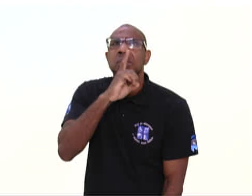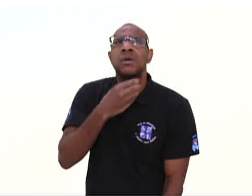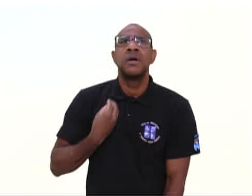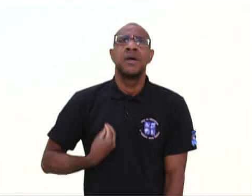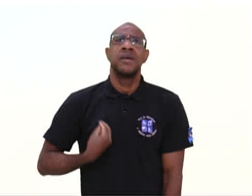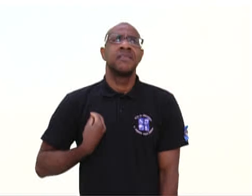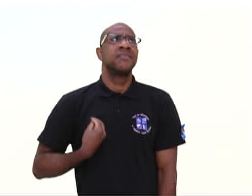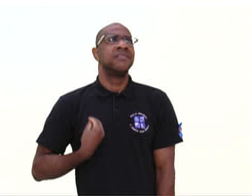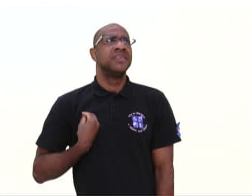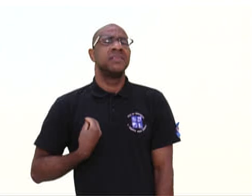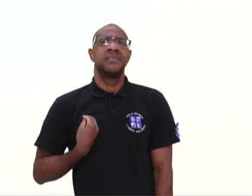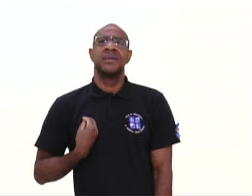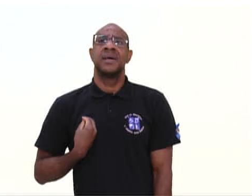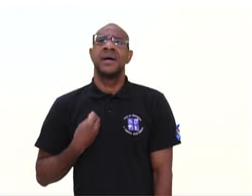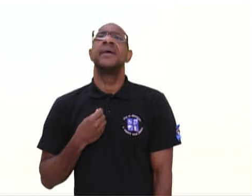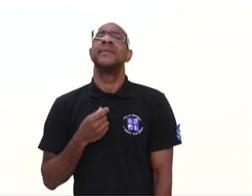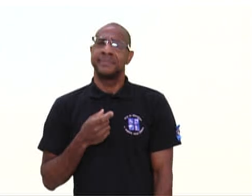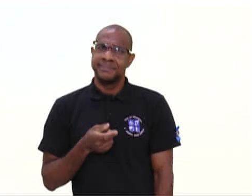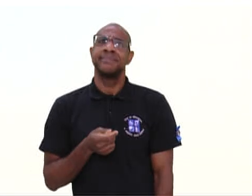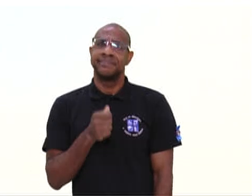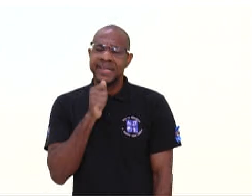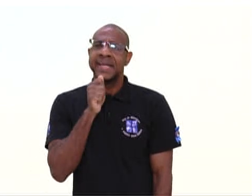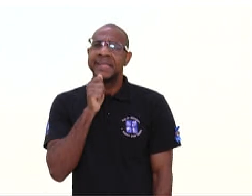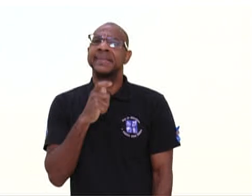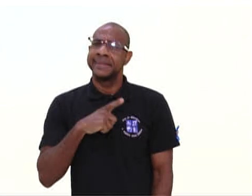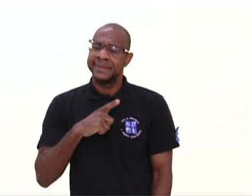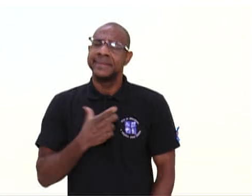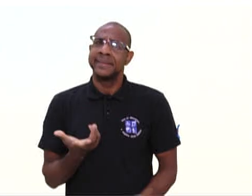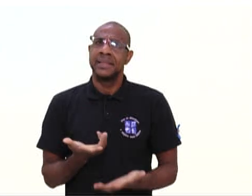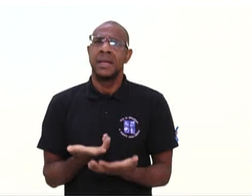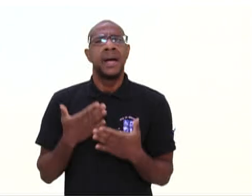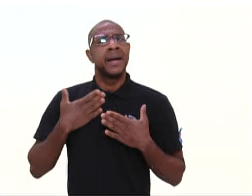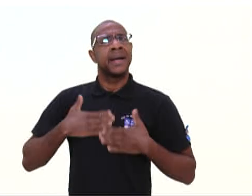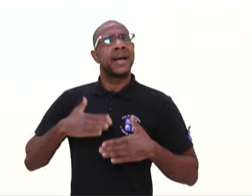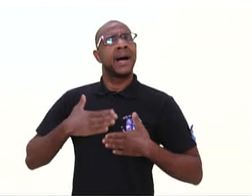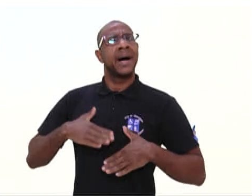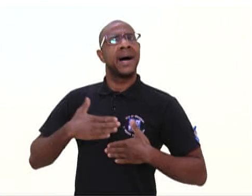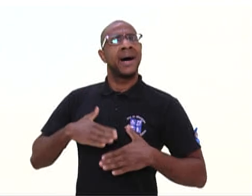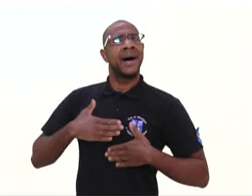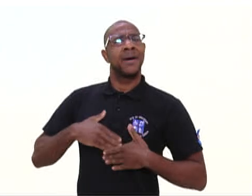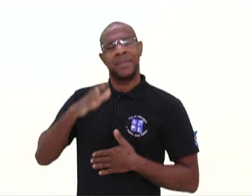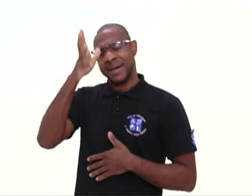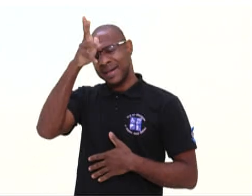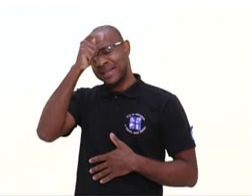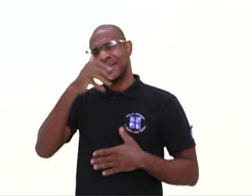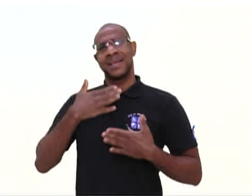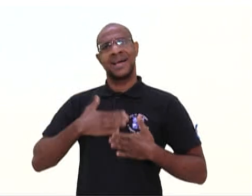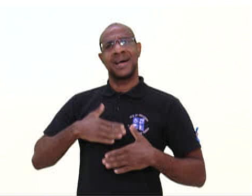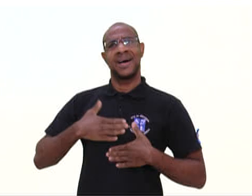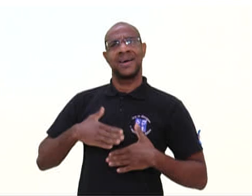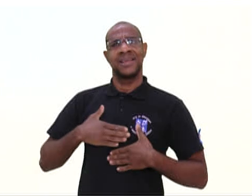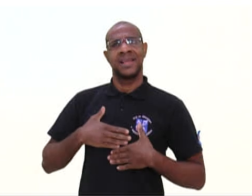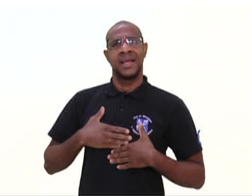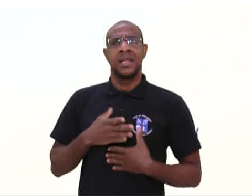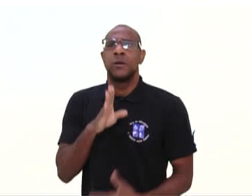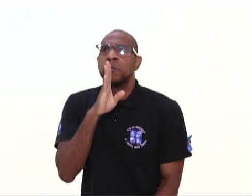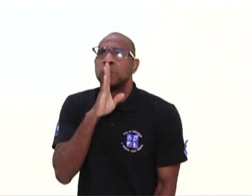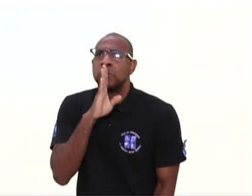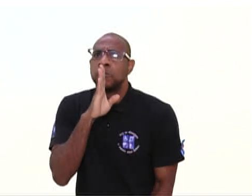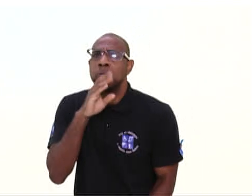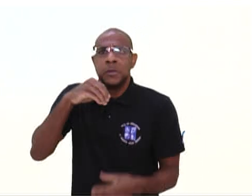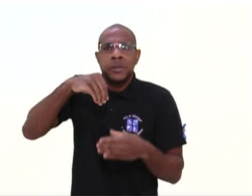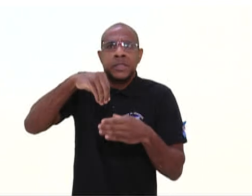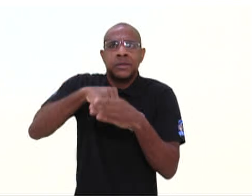de 9 horas da manhã. Parecia calma, desde sábado encolhera-se num canto da cozinha, não olhava para